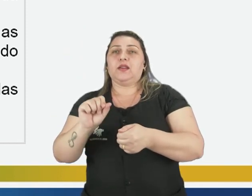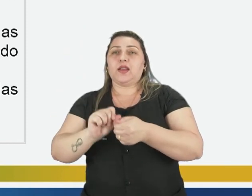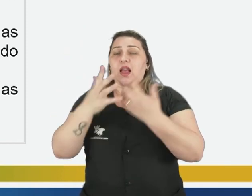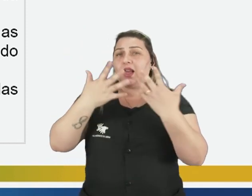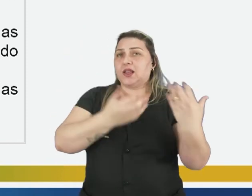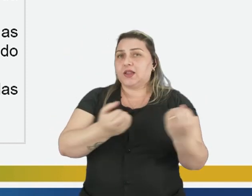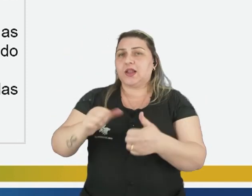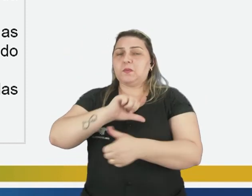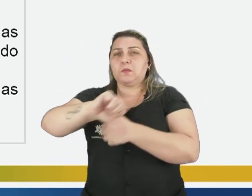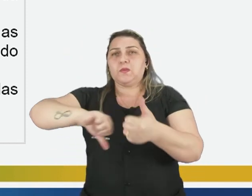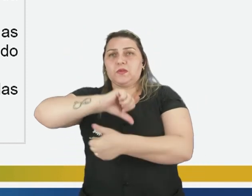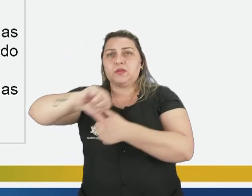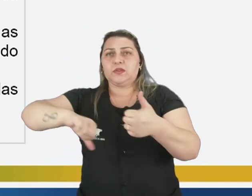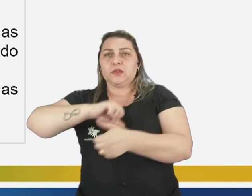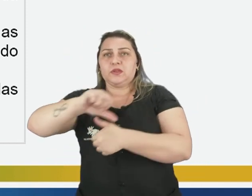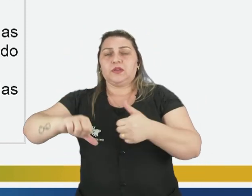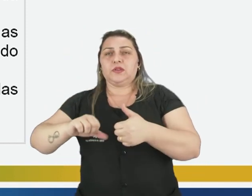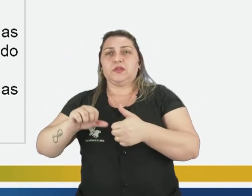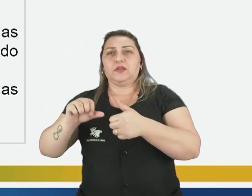adota